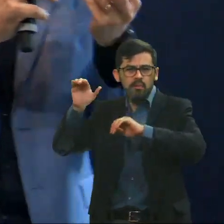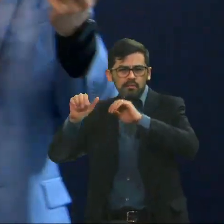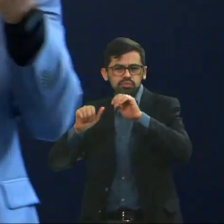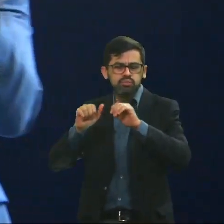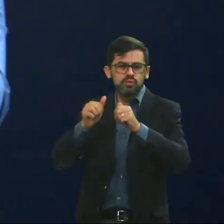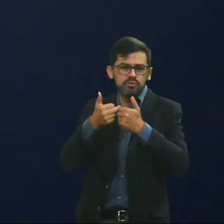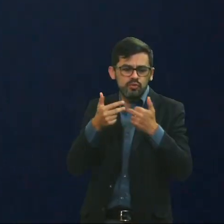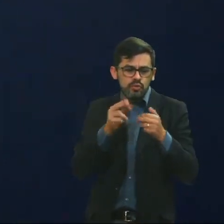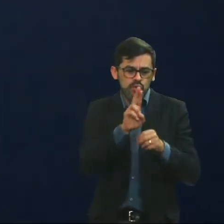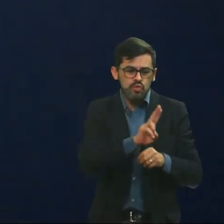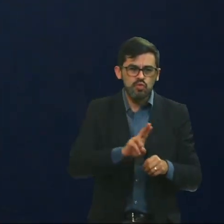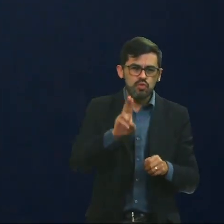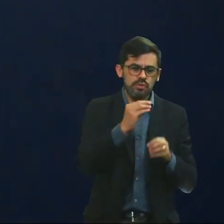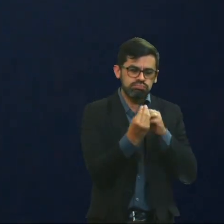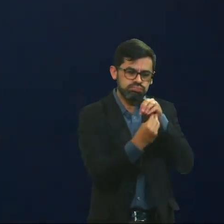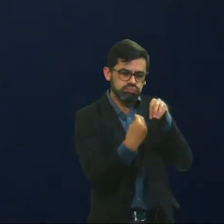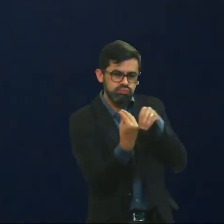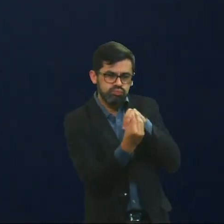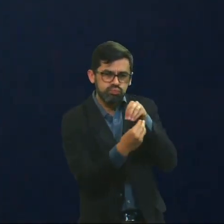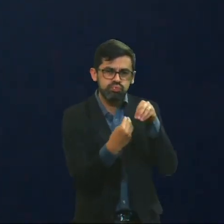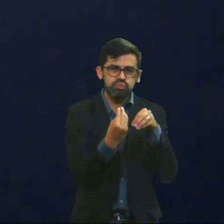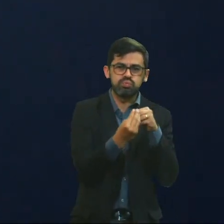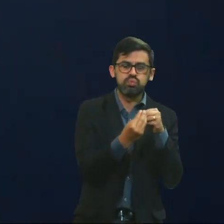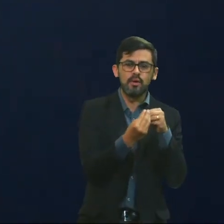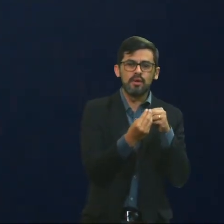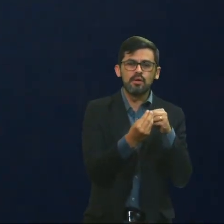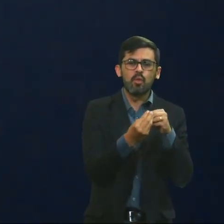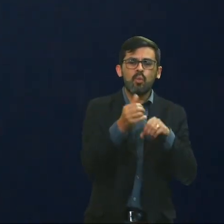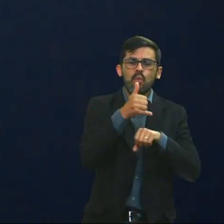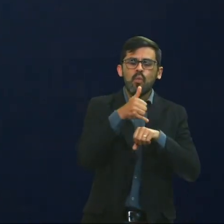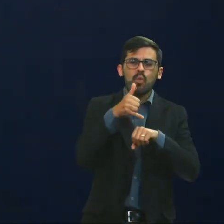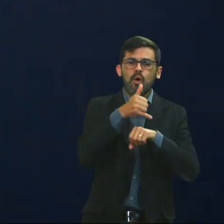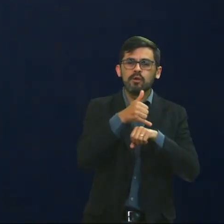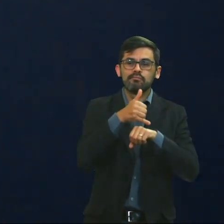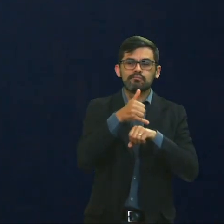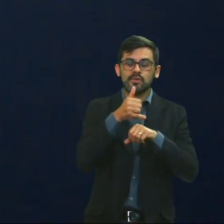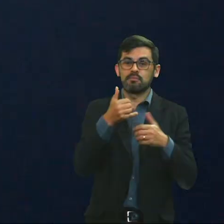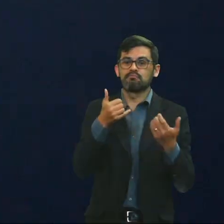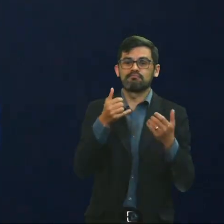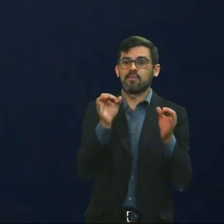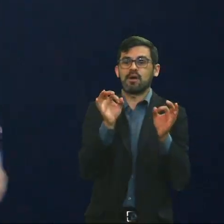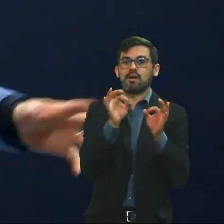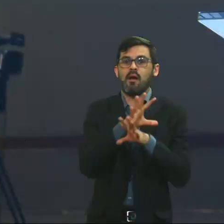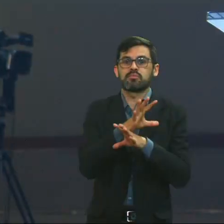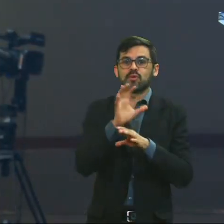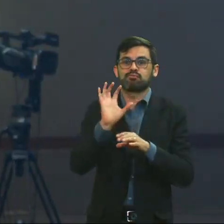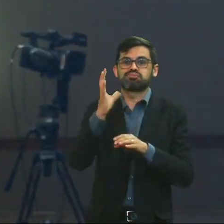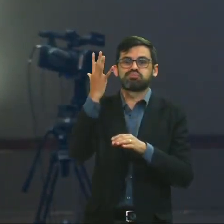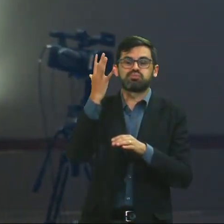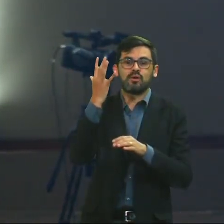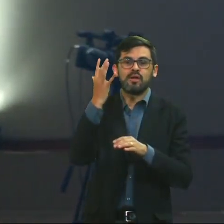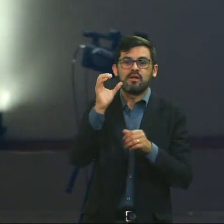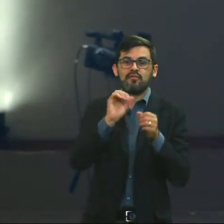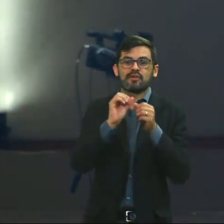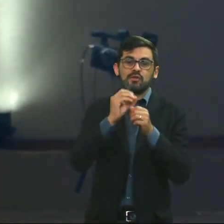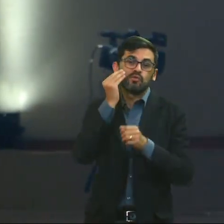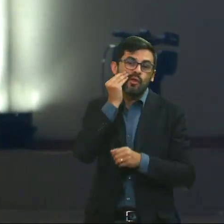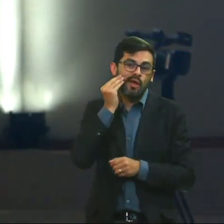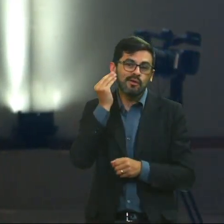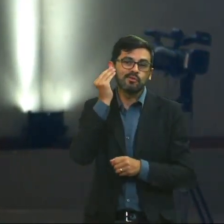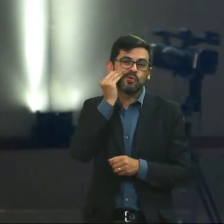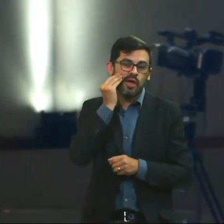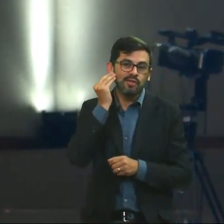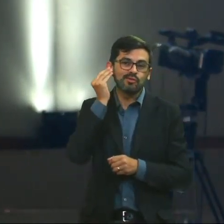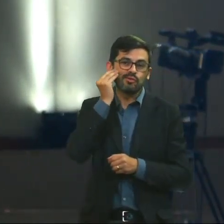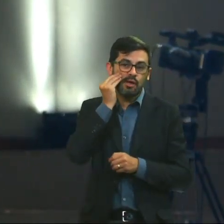aqueles componentes para fazer um óleo que resolve o problema. E aí eles começam a fazer os testes